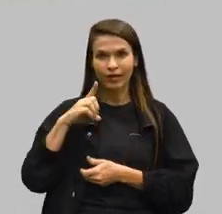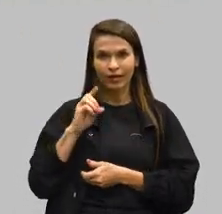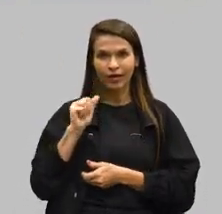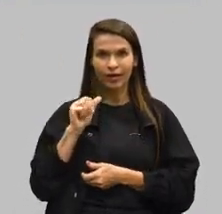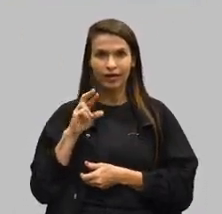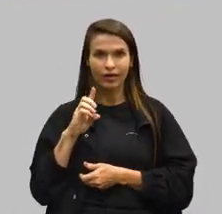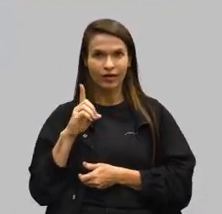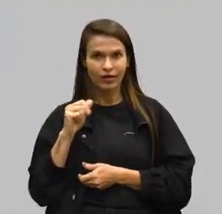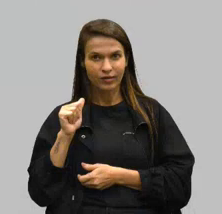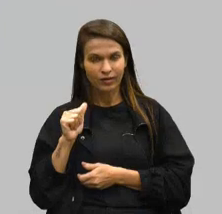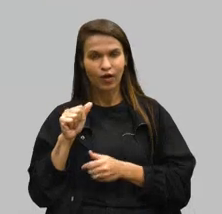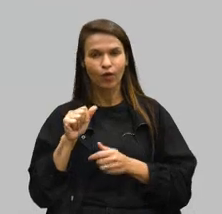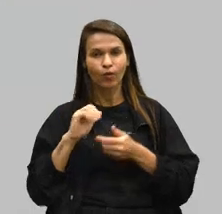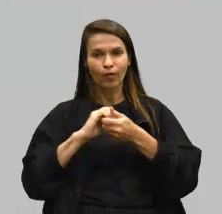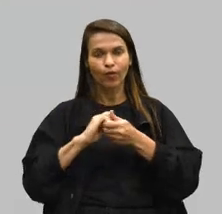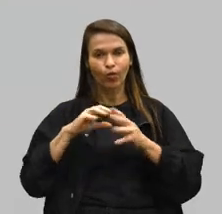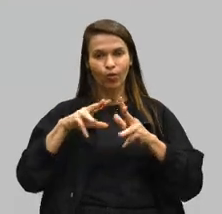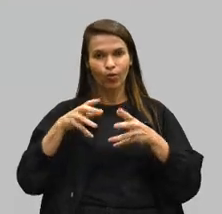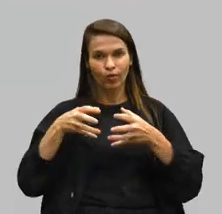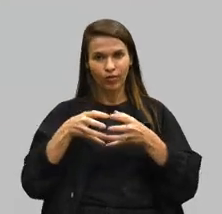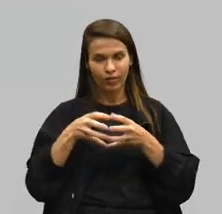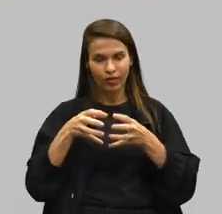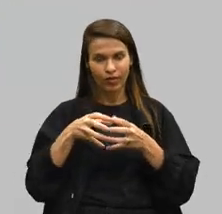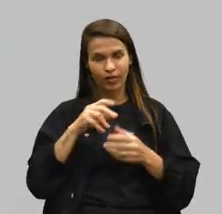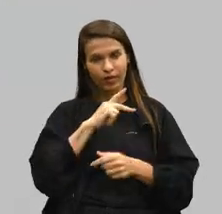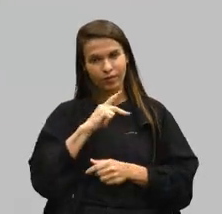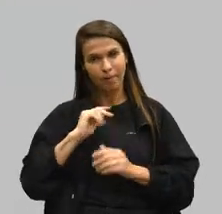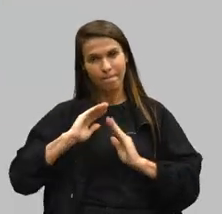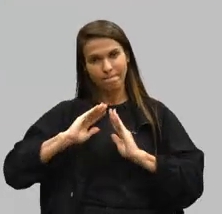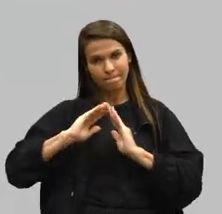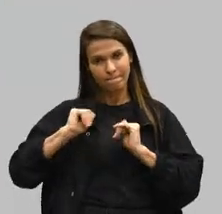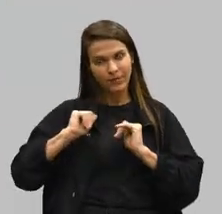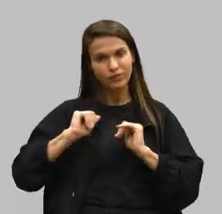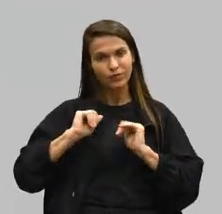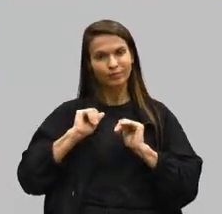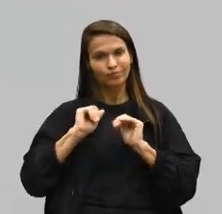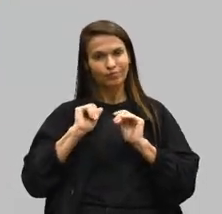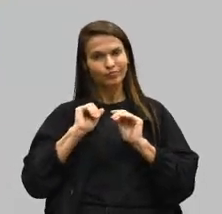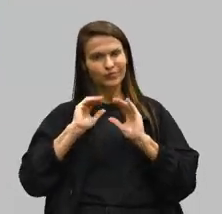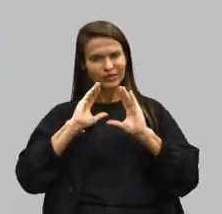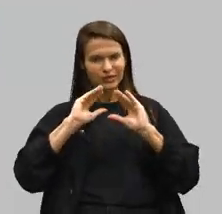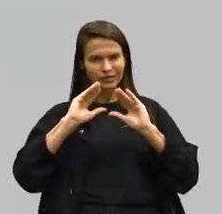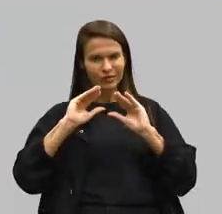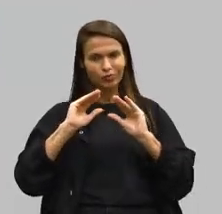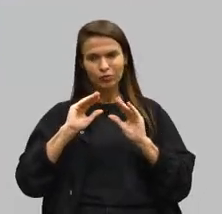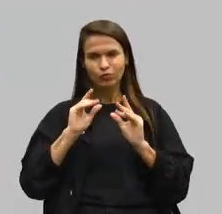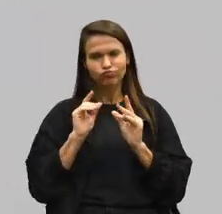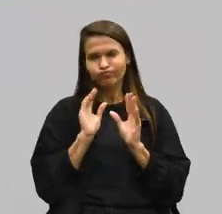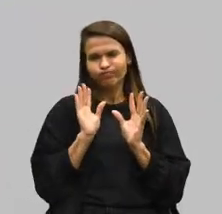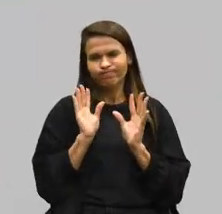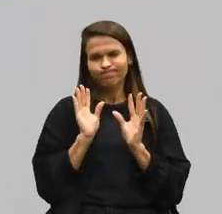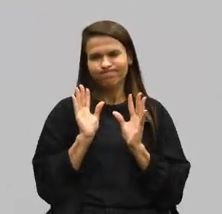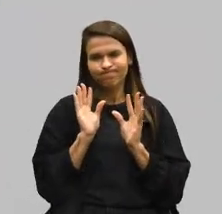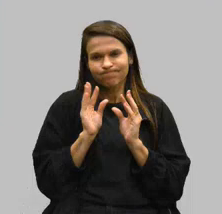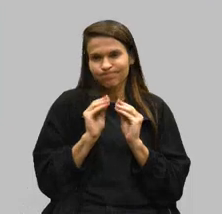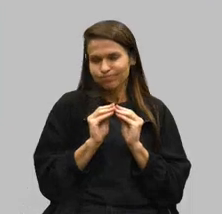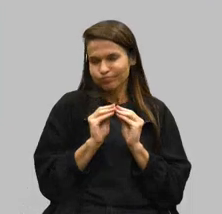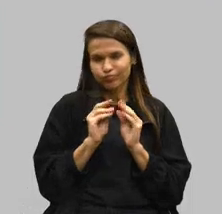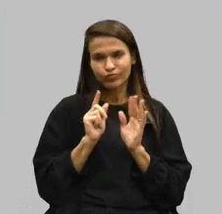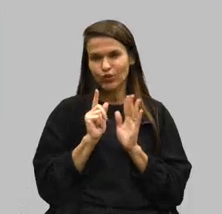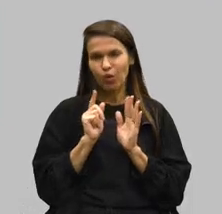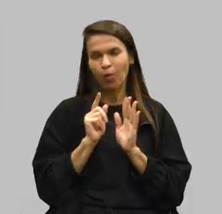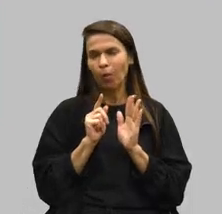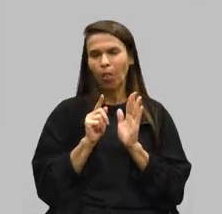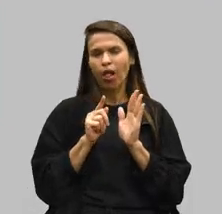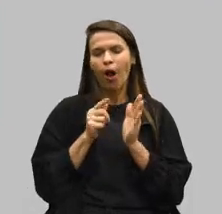equipe e já que a a presidente pediu celeridade serei breve não tô aqui para fazer fazer cobrança questionamento até porque